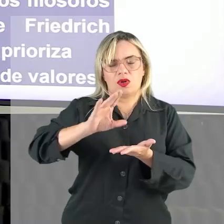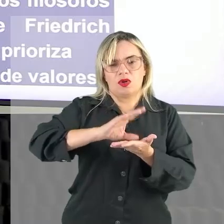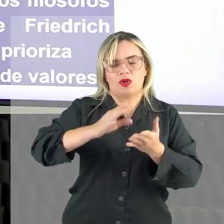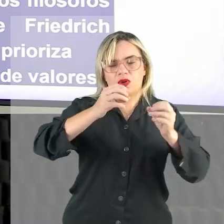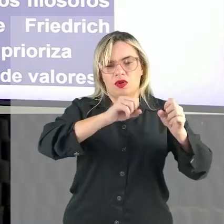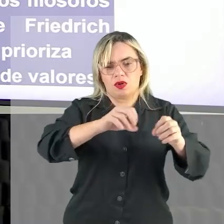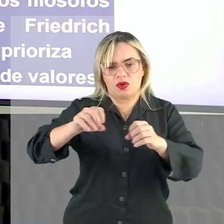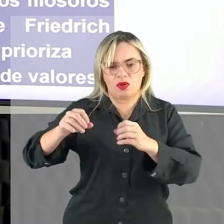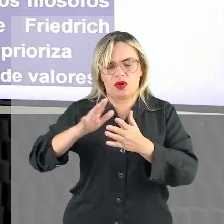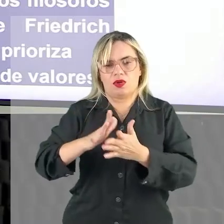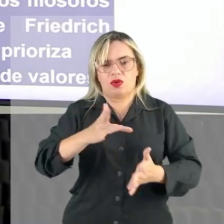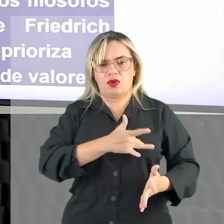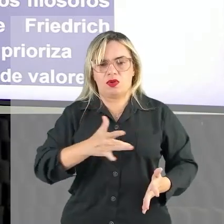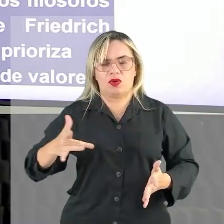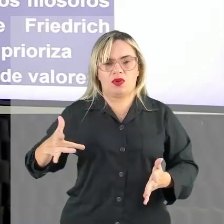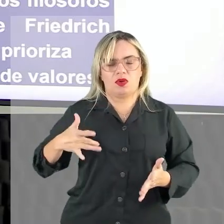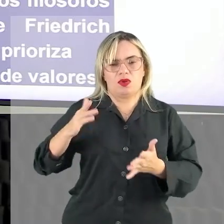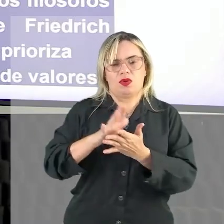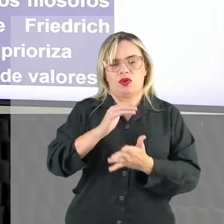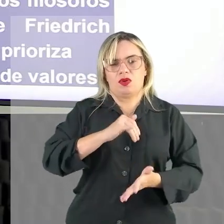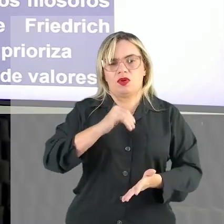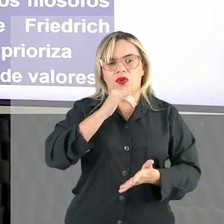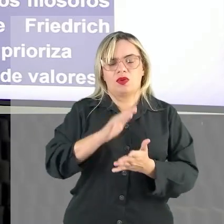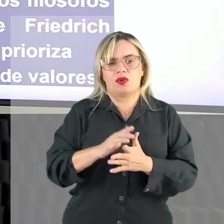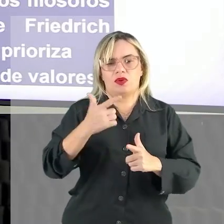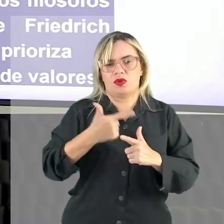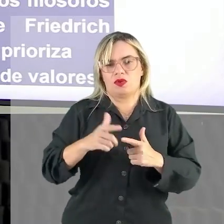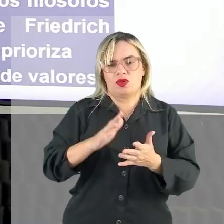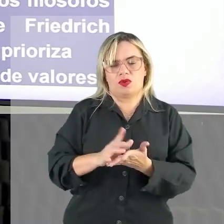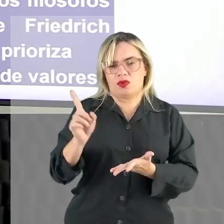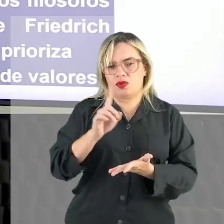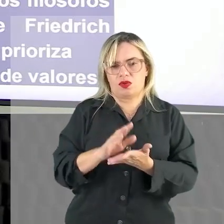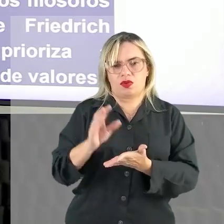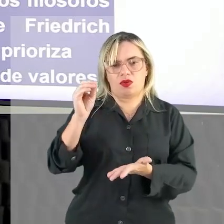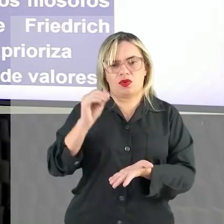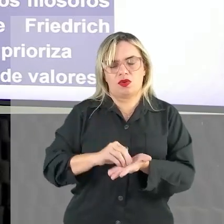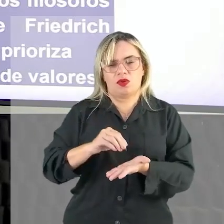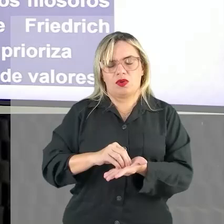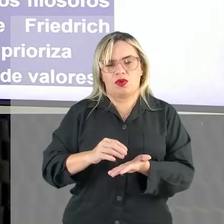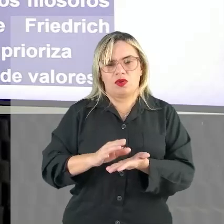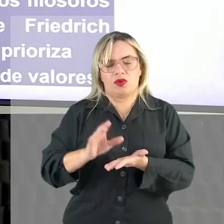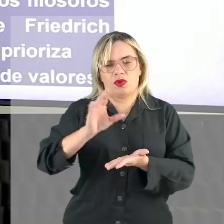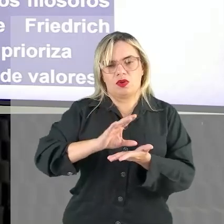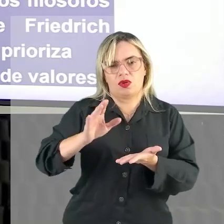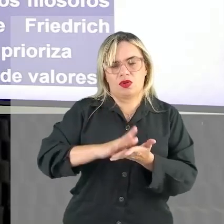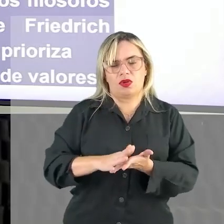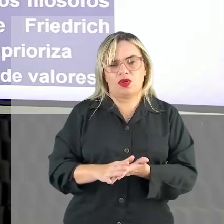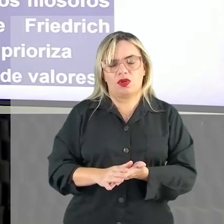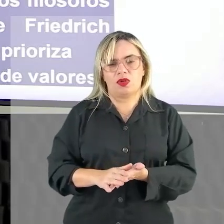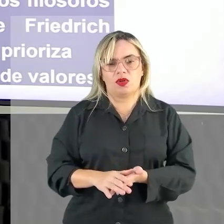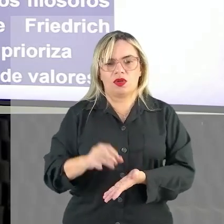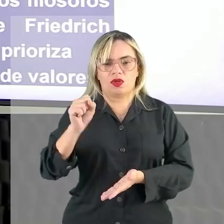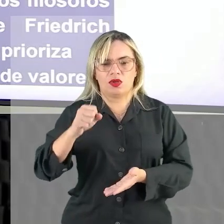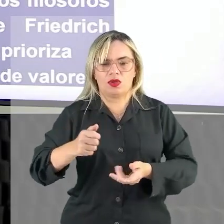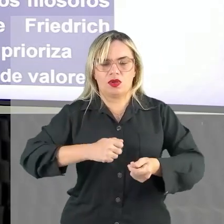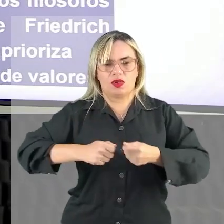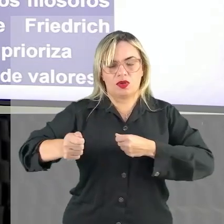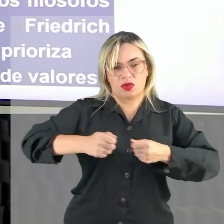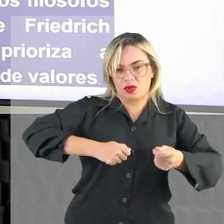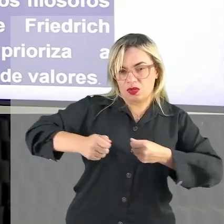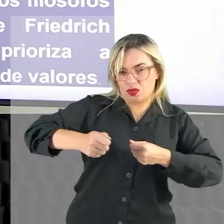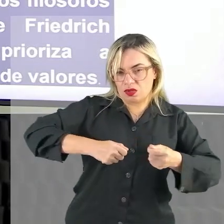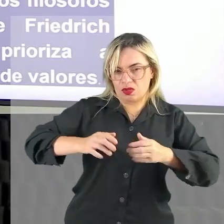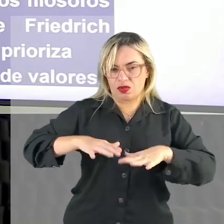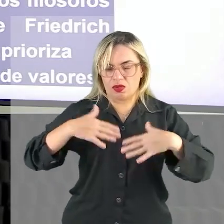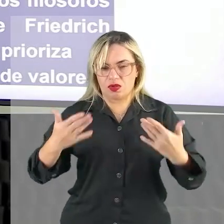A saúde brasileira, por exemplo, o problema não é a falta de investimento, né? Mas é a falta de monitoramento dos serviços. Afinal de